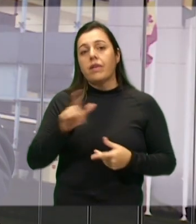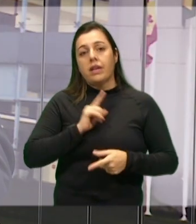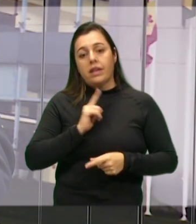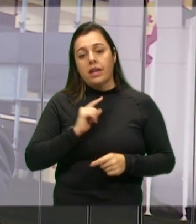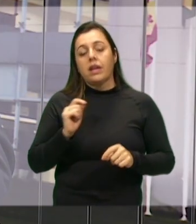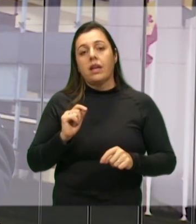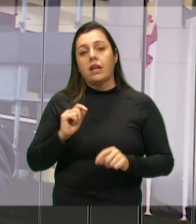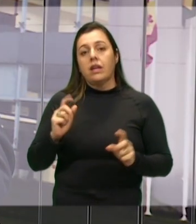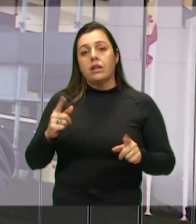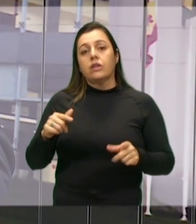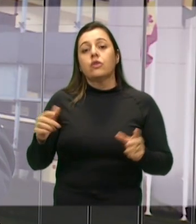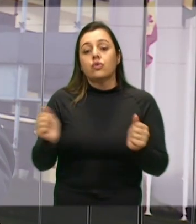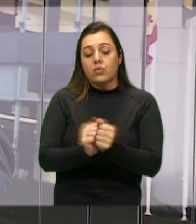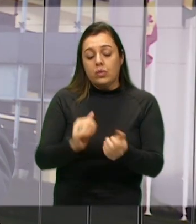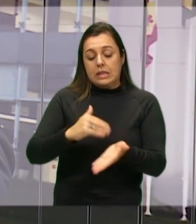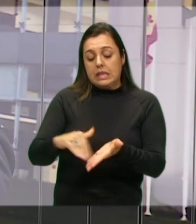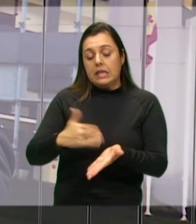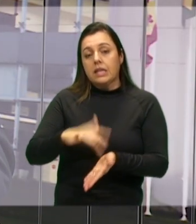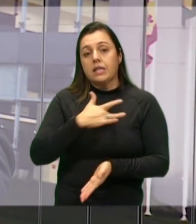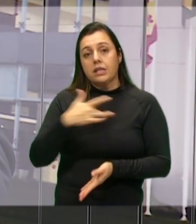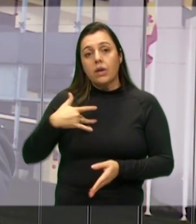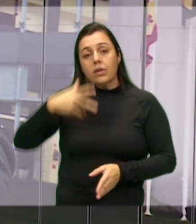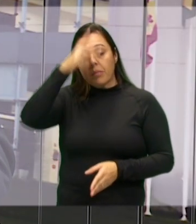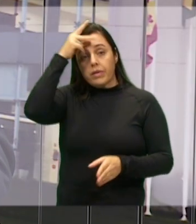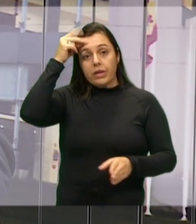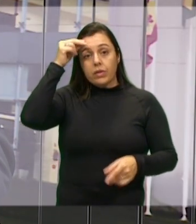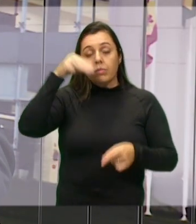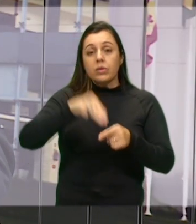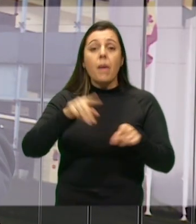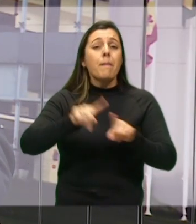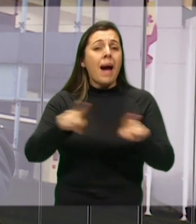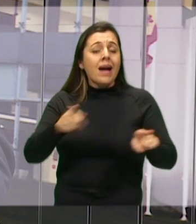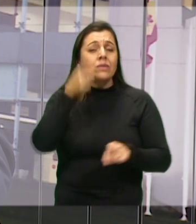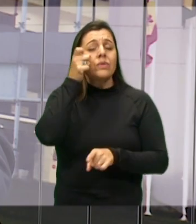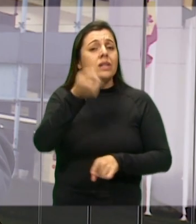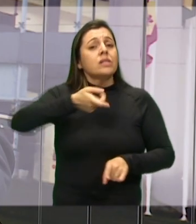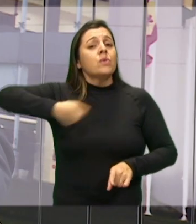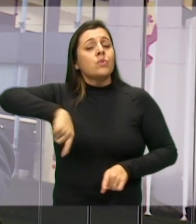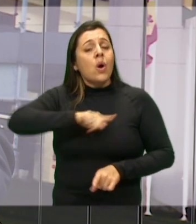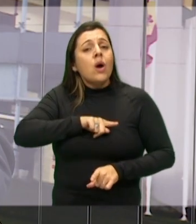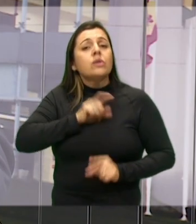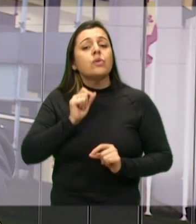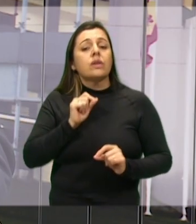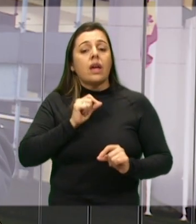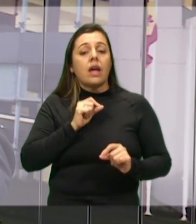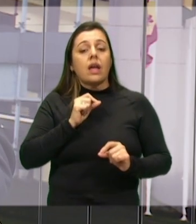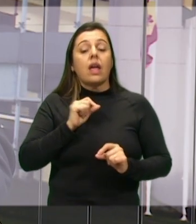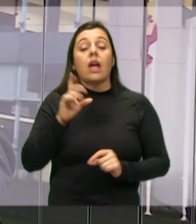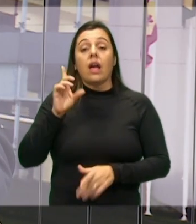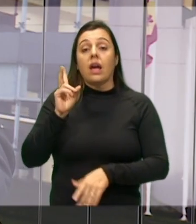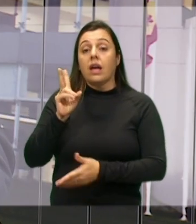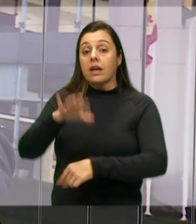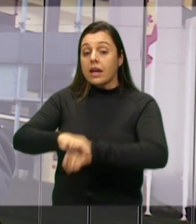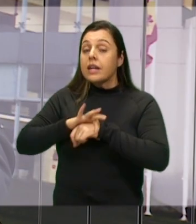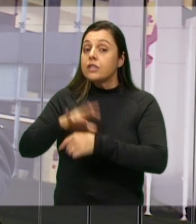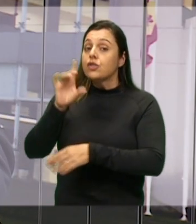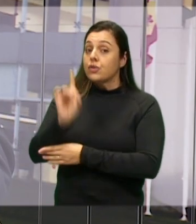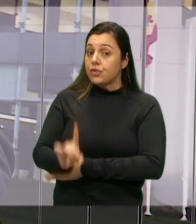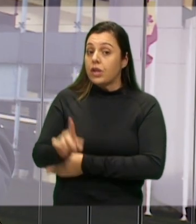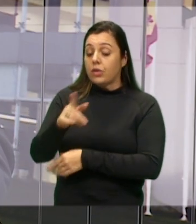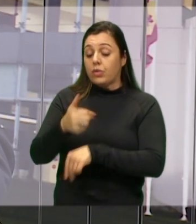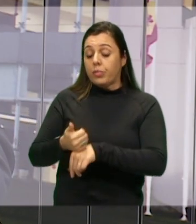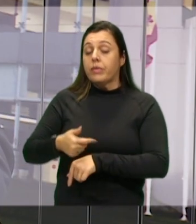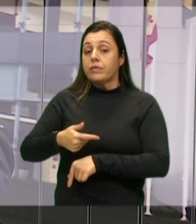arcar junto com a Secretaria de Saúde e com a Prefeitura Municipal. Mas o que nos interessa aqui é guardar o direito desse profissional de saúde,